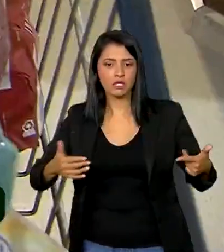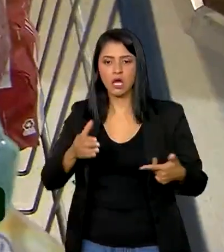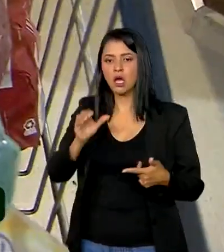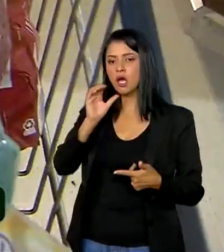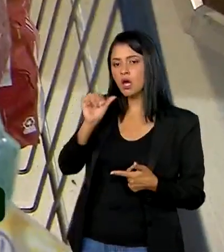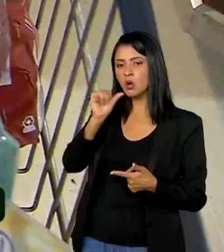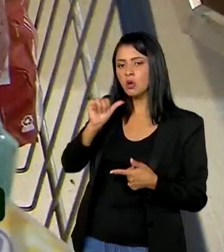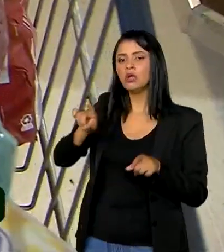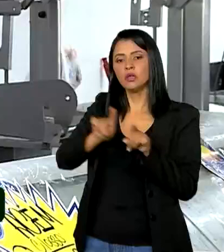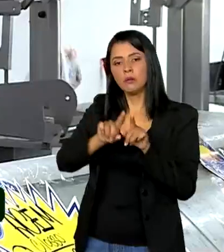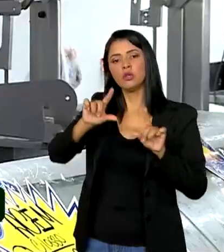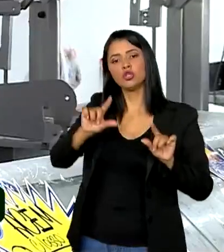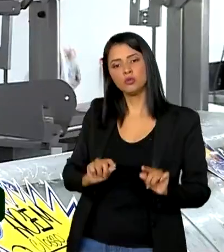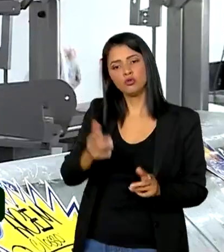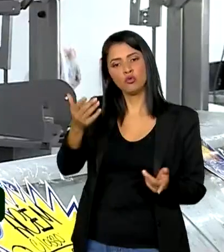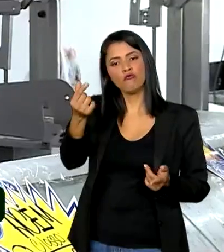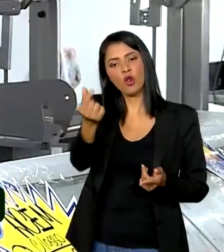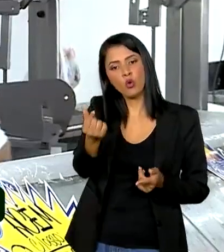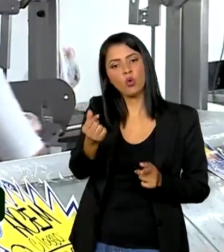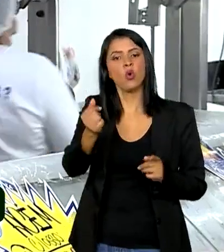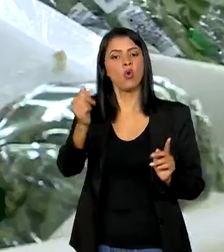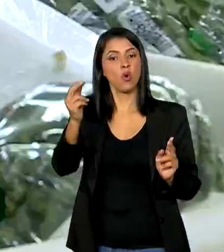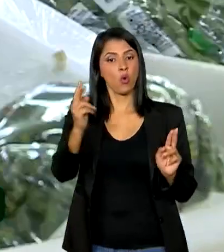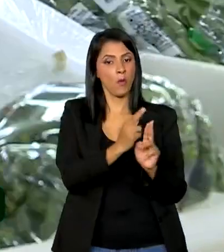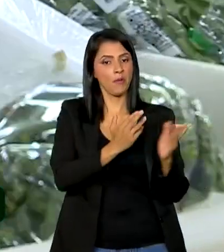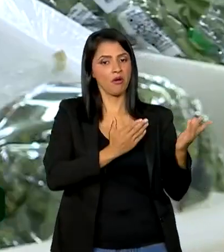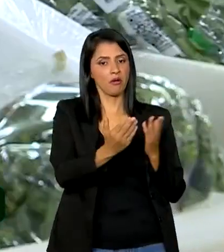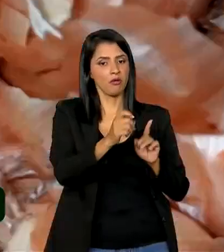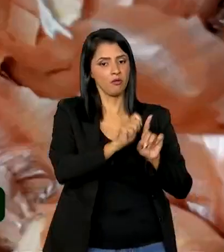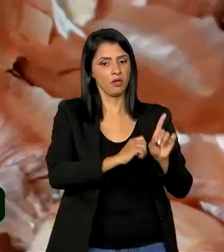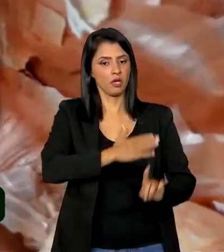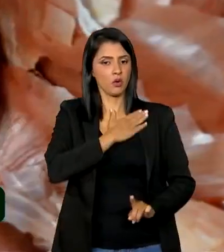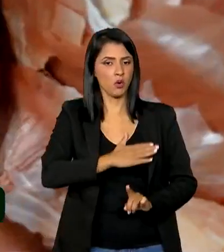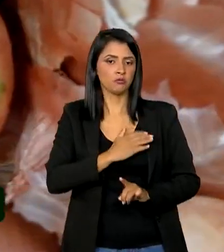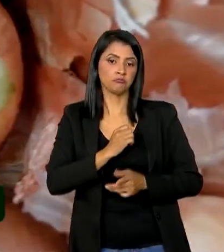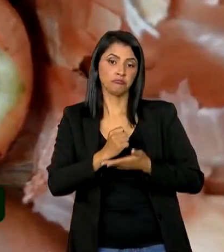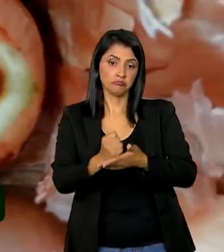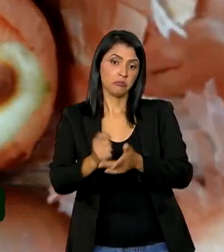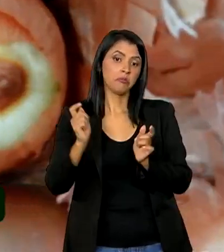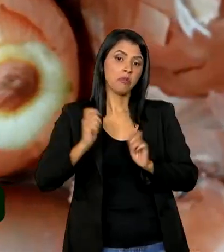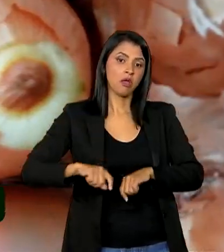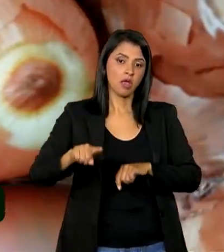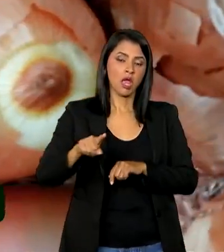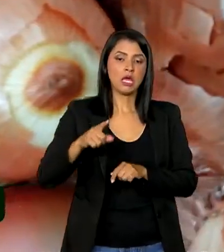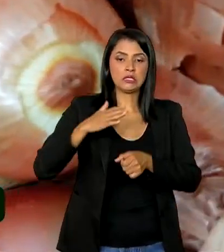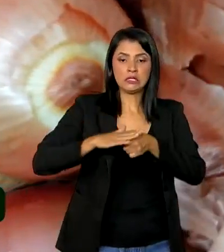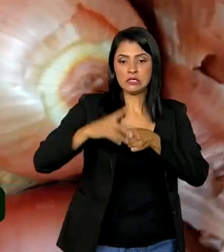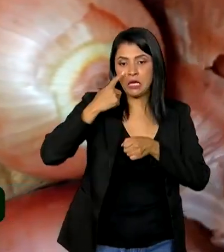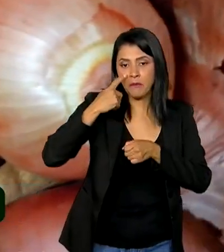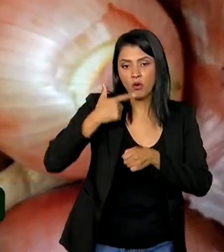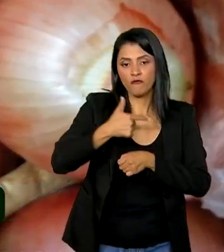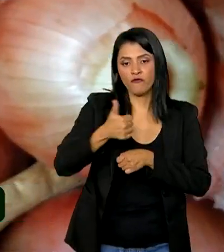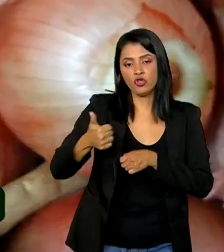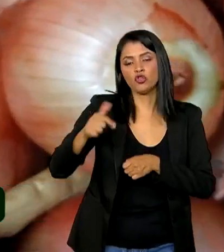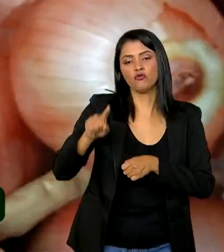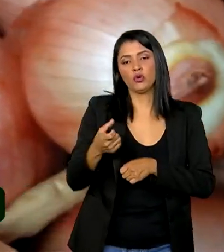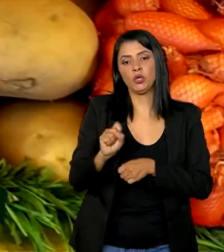mês, veio abaixo das expectativas e desacelerou em setembro. De acordo com o IBGE, o índice caiu